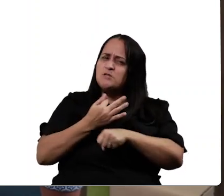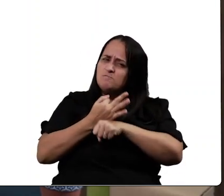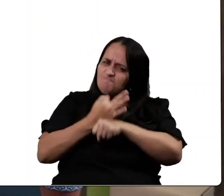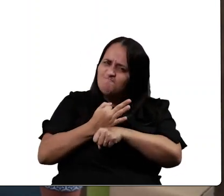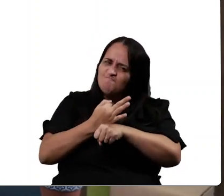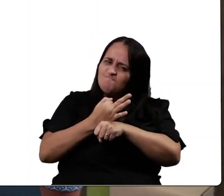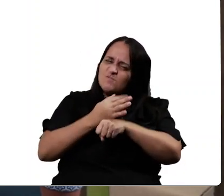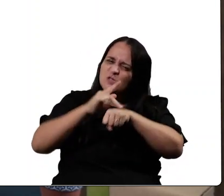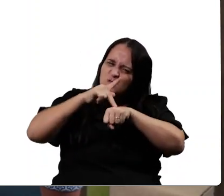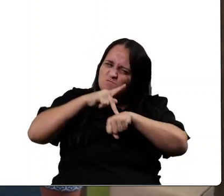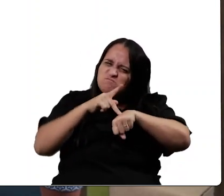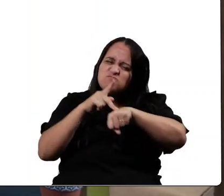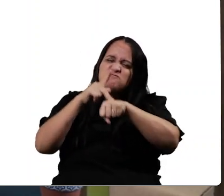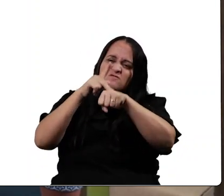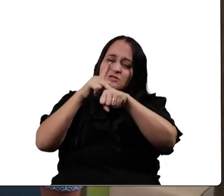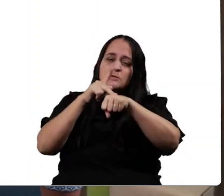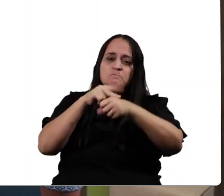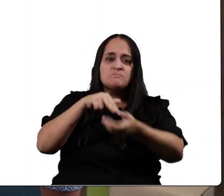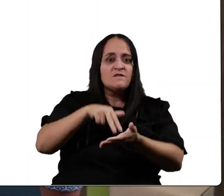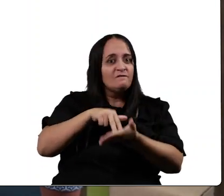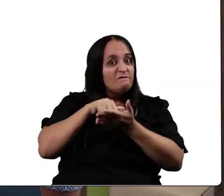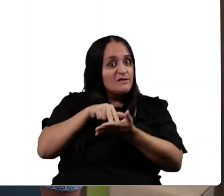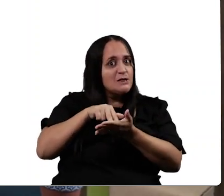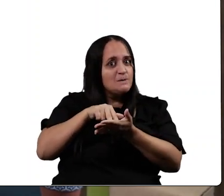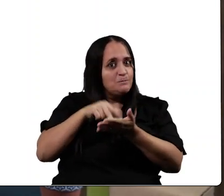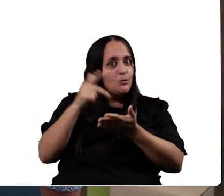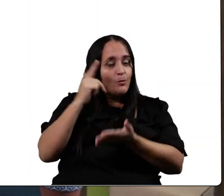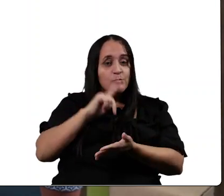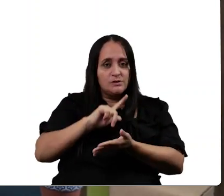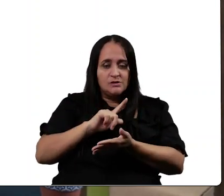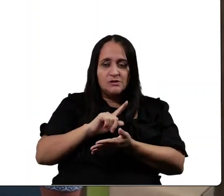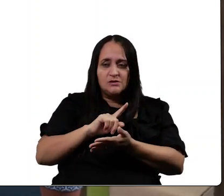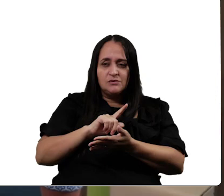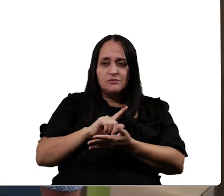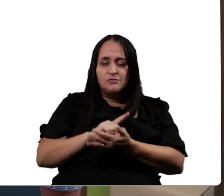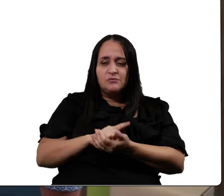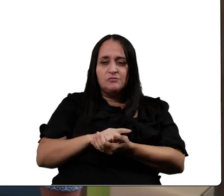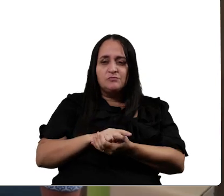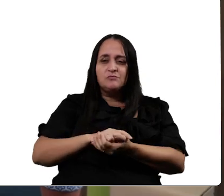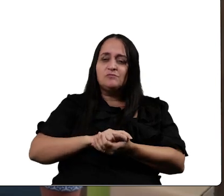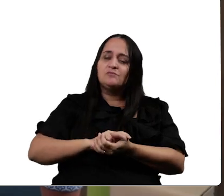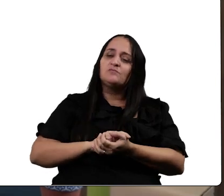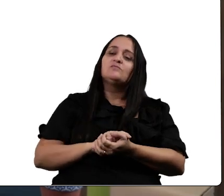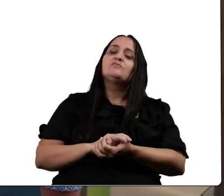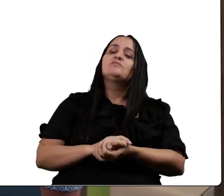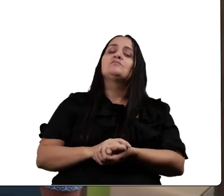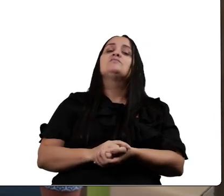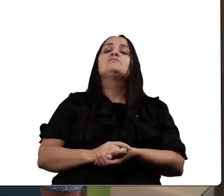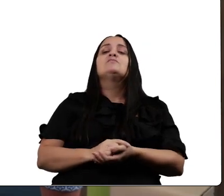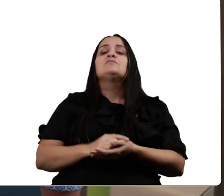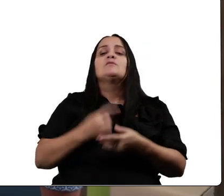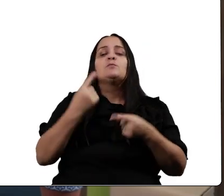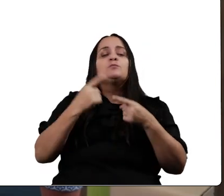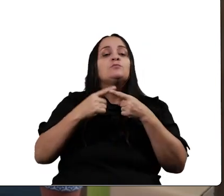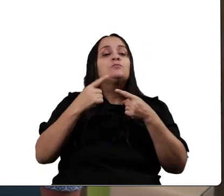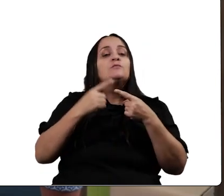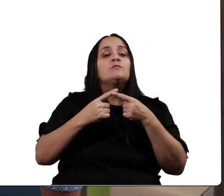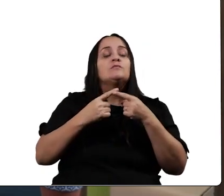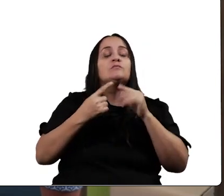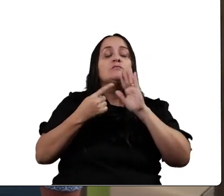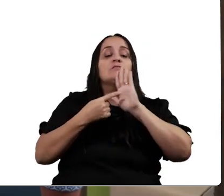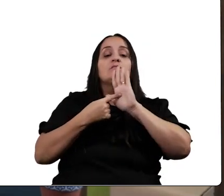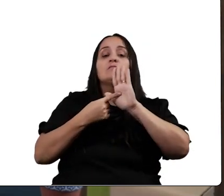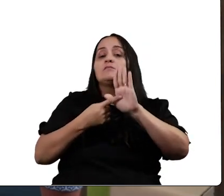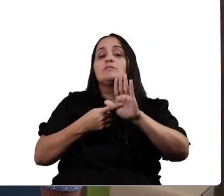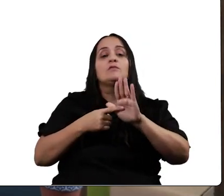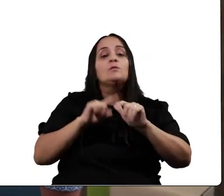fez, Ferreira, que é o medalhista. Então, ele mostrou consistência na sua linha, foi